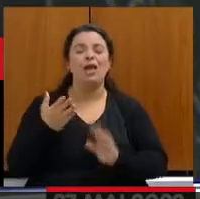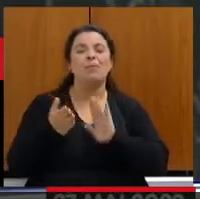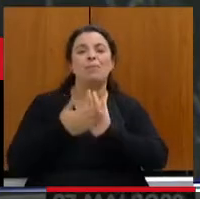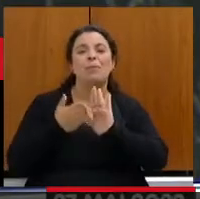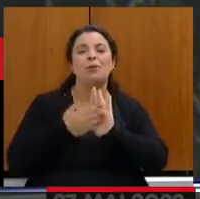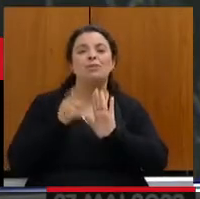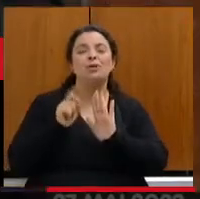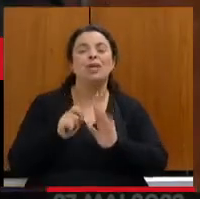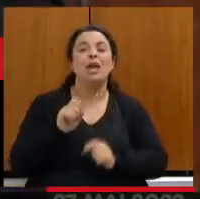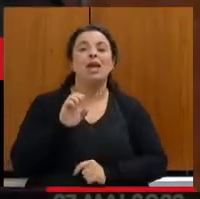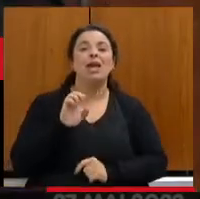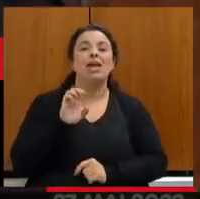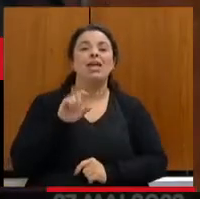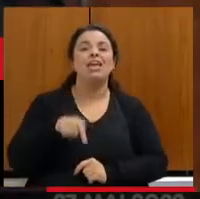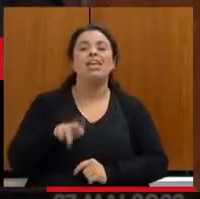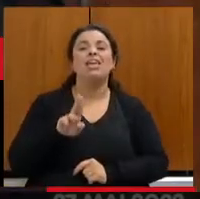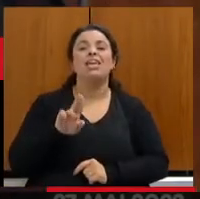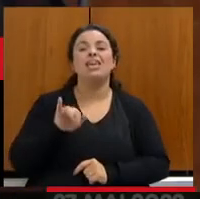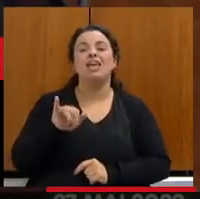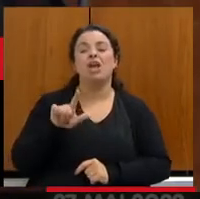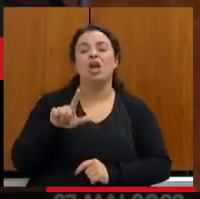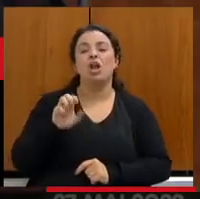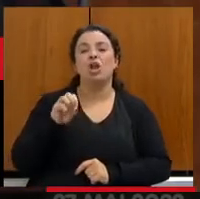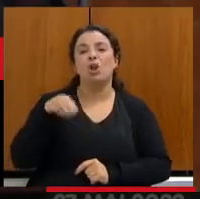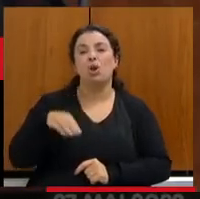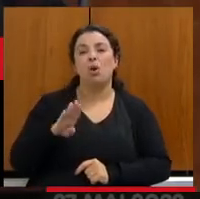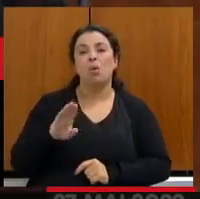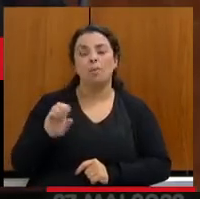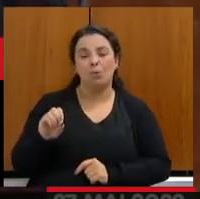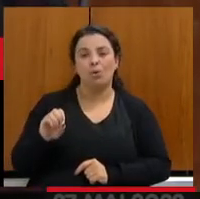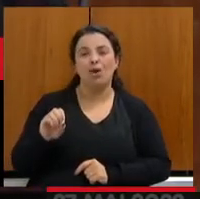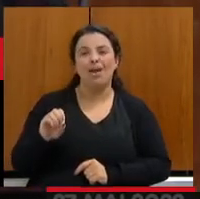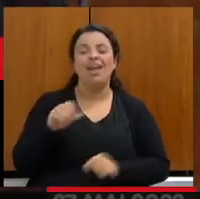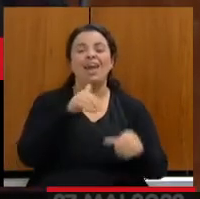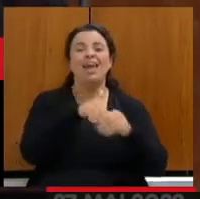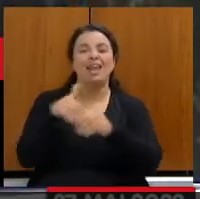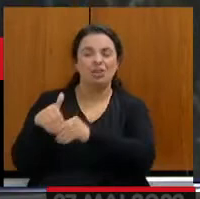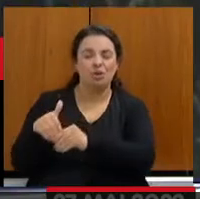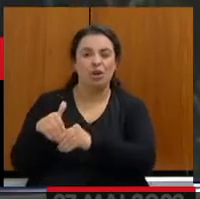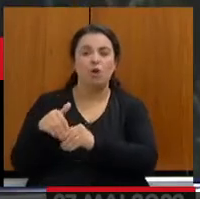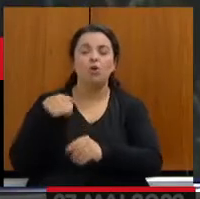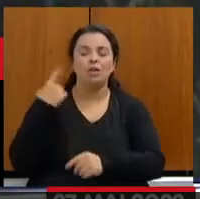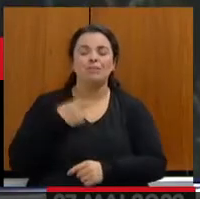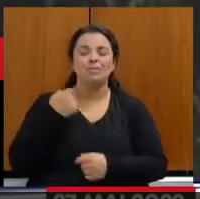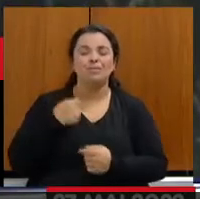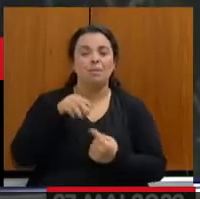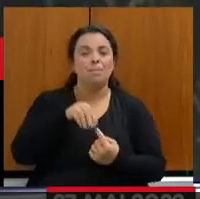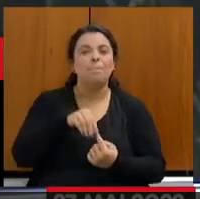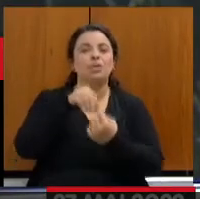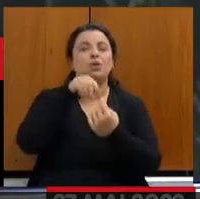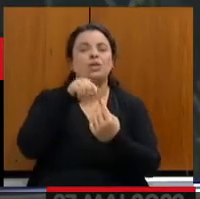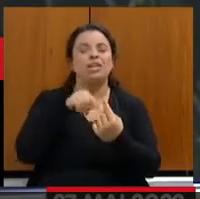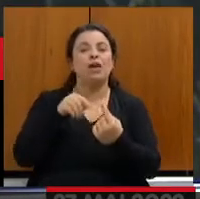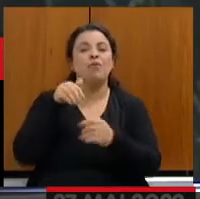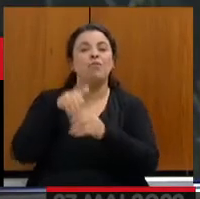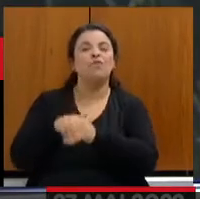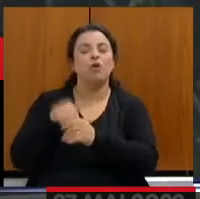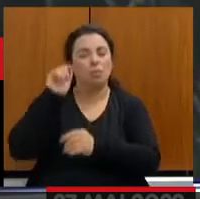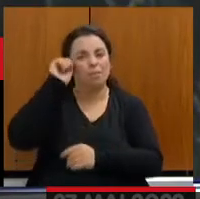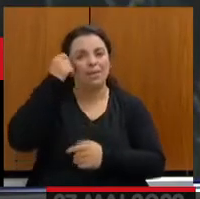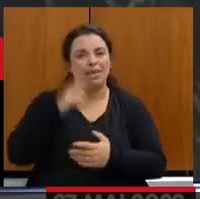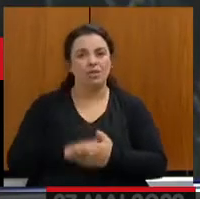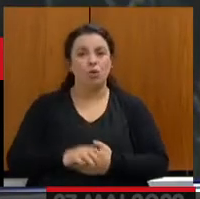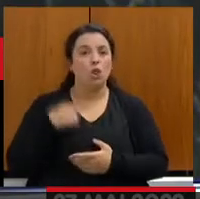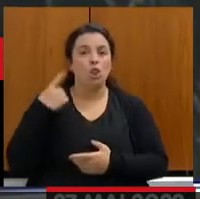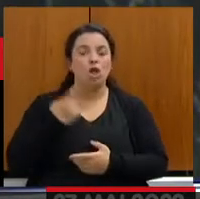sabe eu acho que nós temos que usar politizar o voto Preto nesse estado nessa coisa de que não vão arrombar a porta